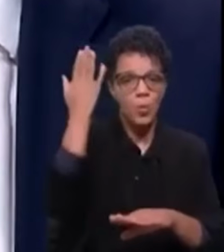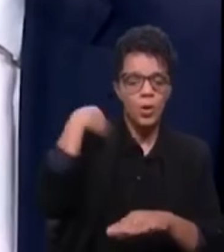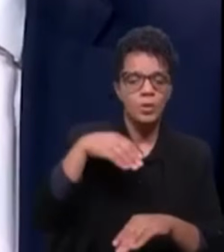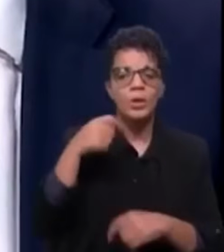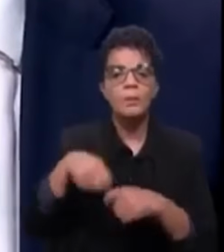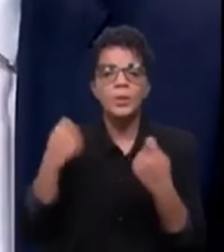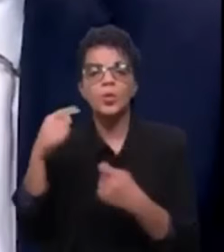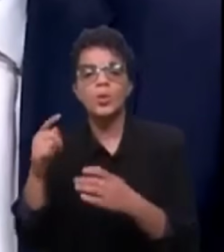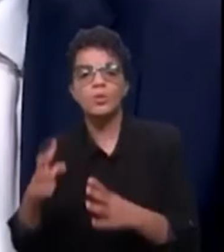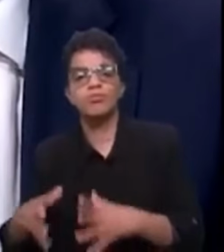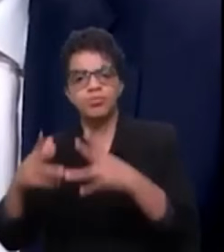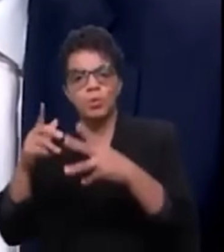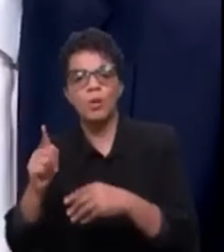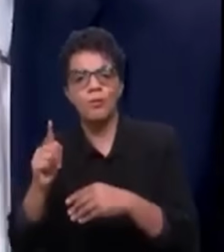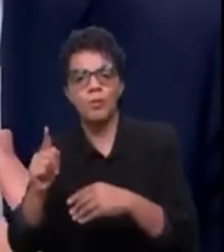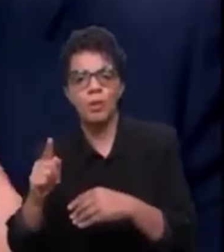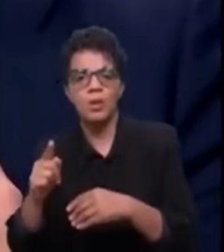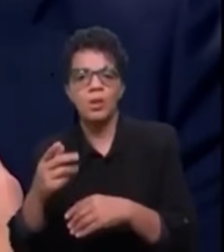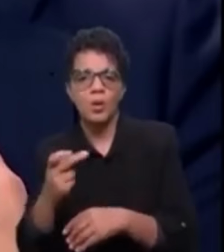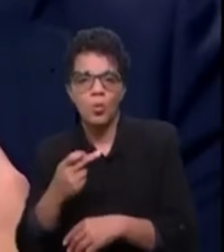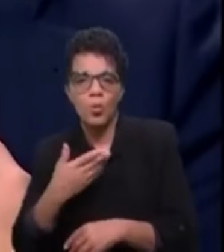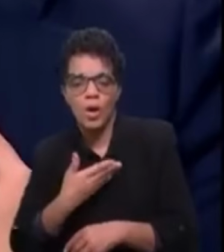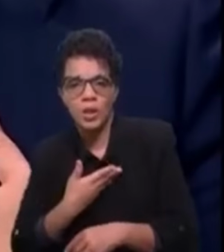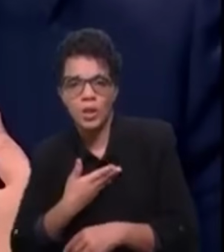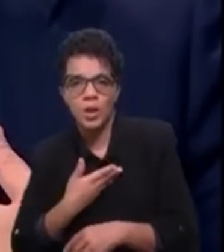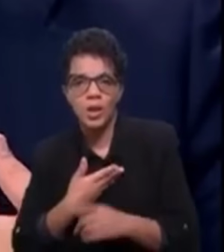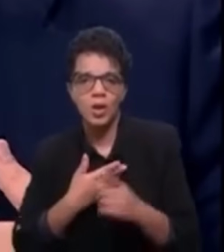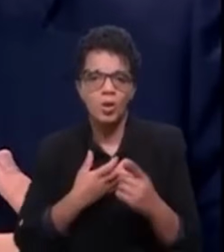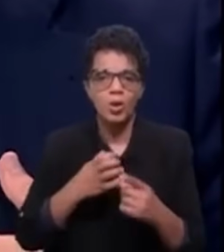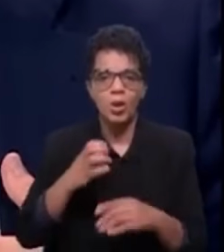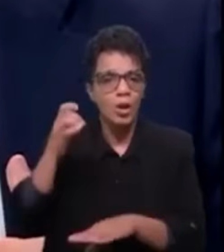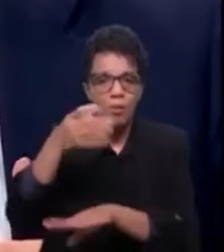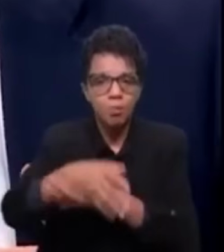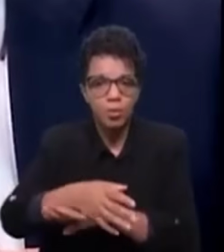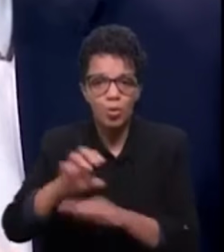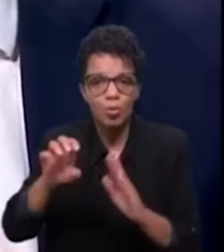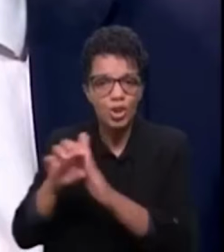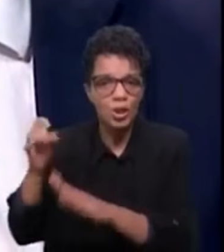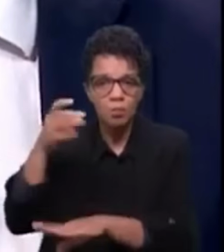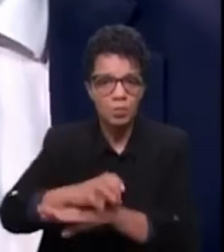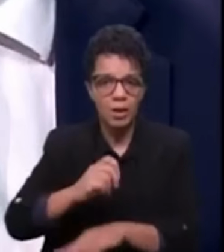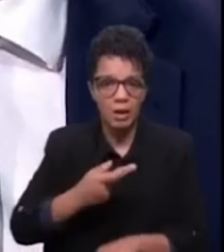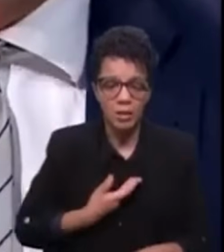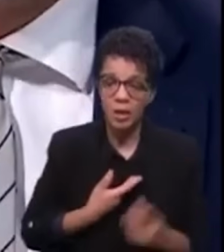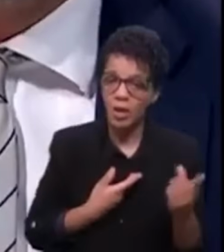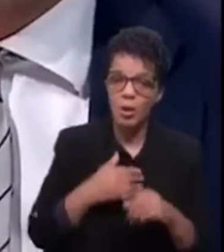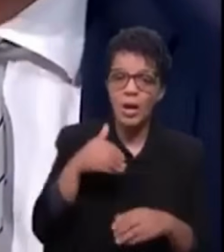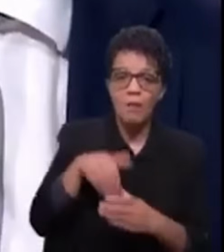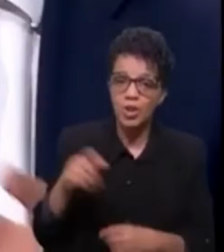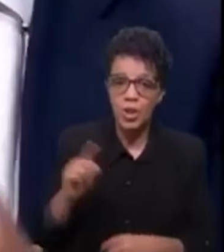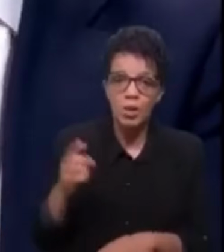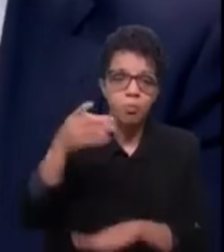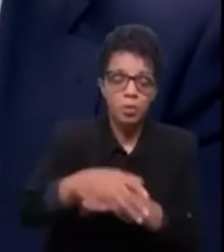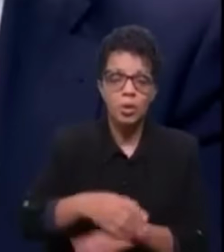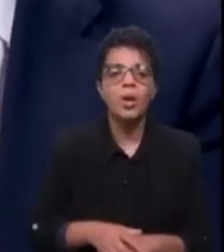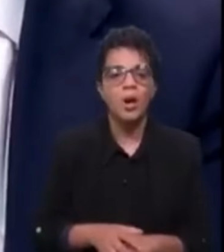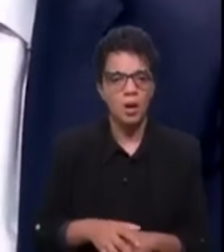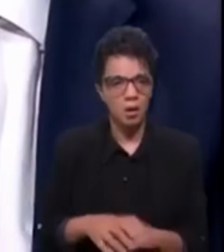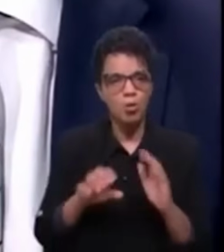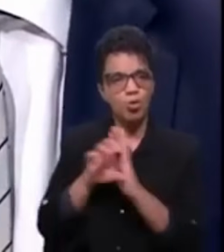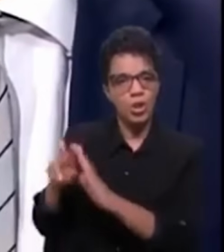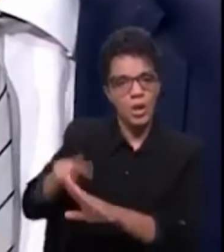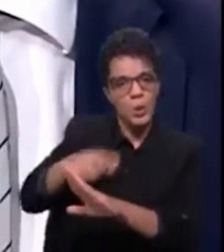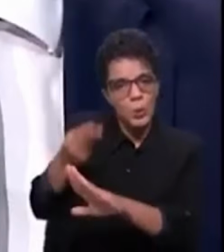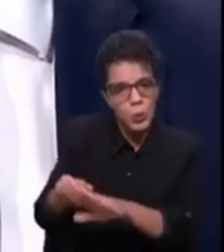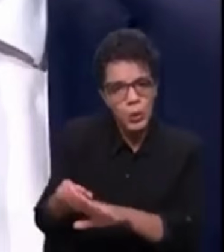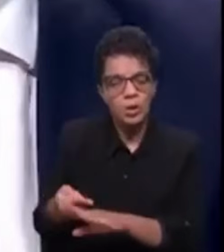foi o único partido que cresceu fo foi oceu mais queceu em votos não cresceu por acas não crce mais c o cheg duplicou os votos não